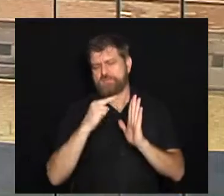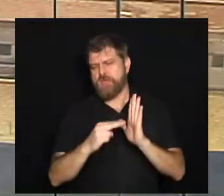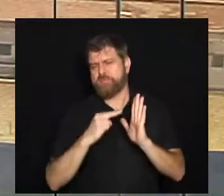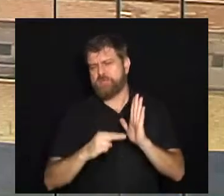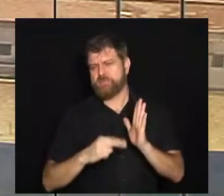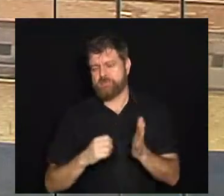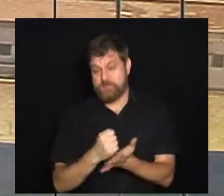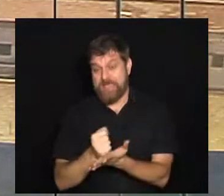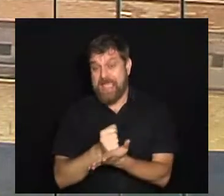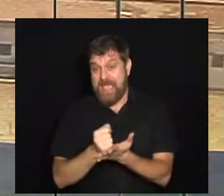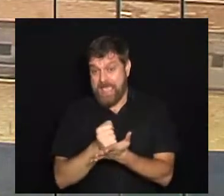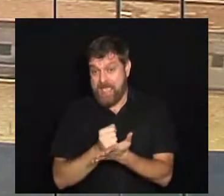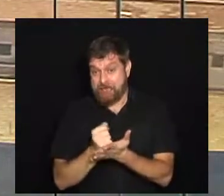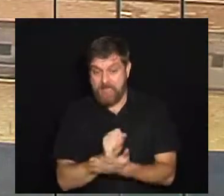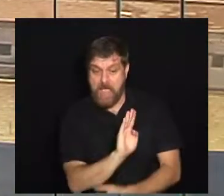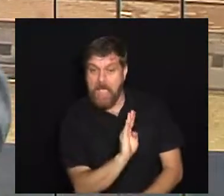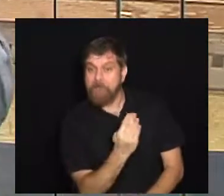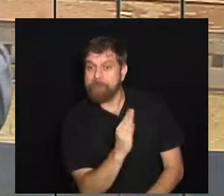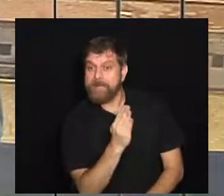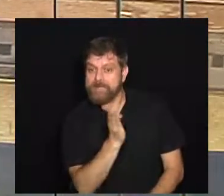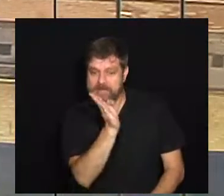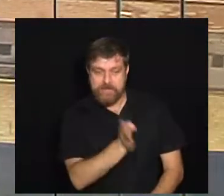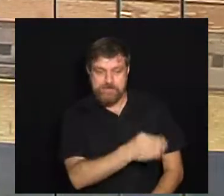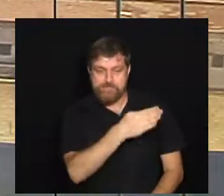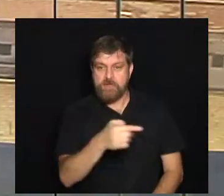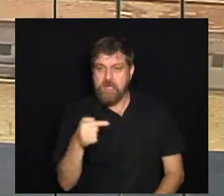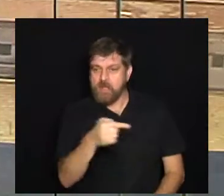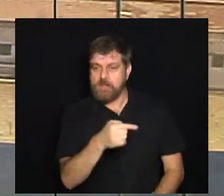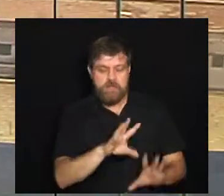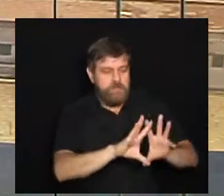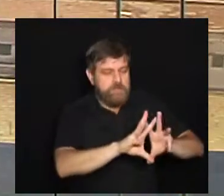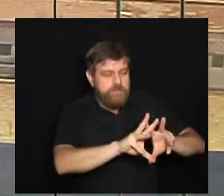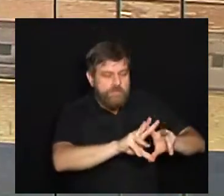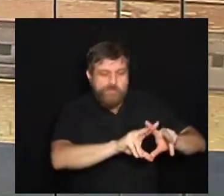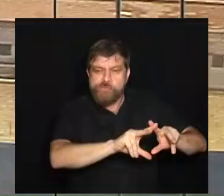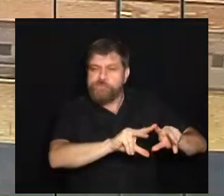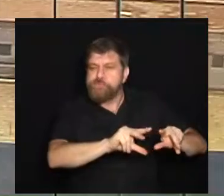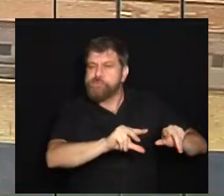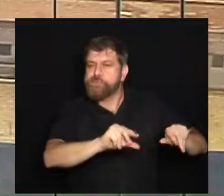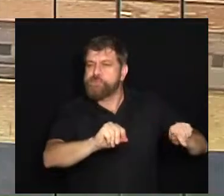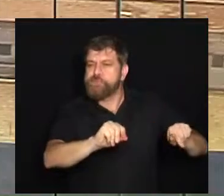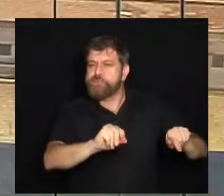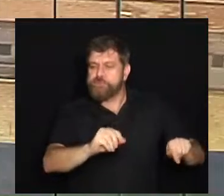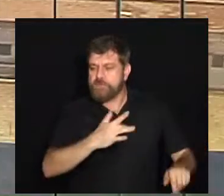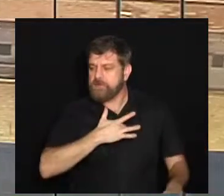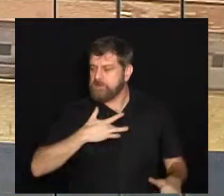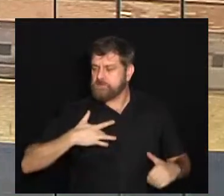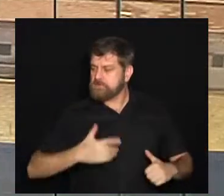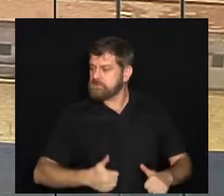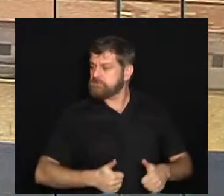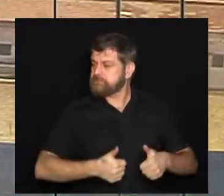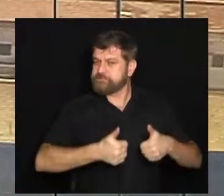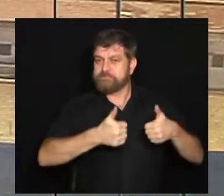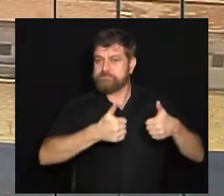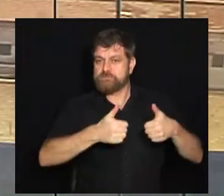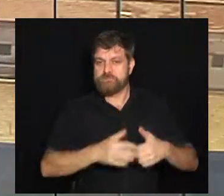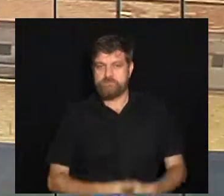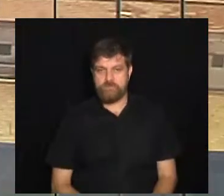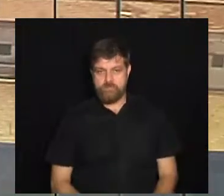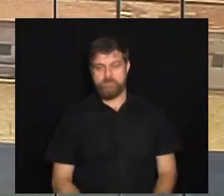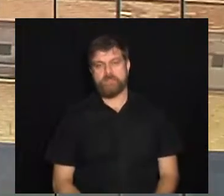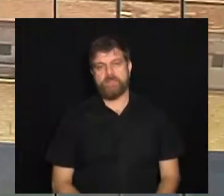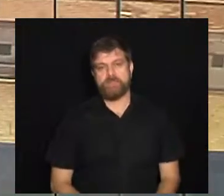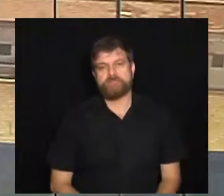reflexão eles era aquilo ali ataca as bactérias e marta ele interrompe o processo metabólico das bactérias e